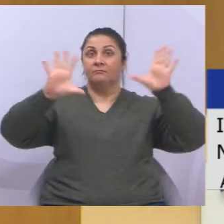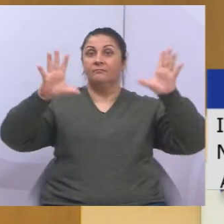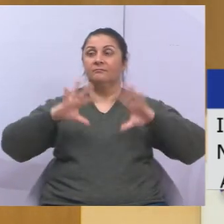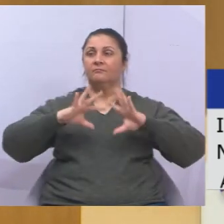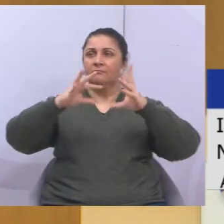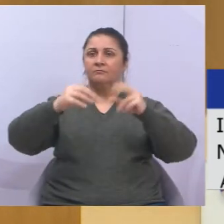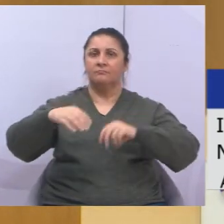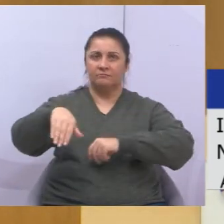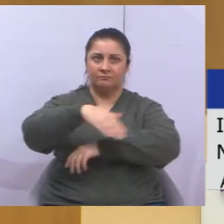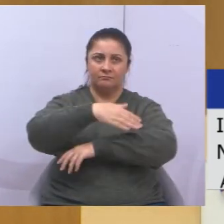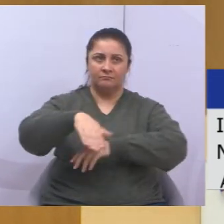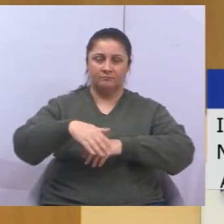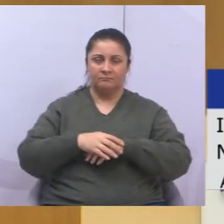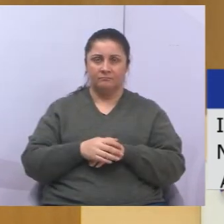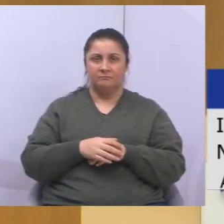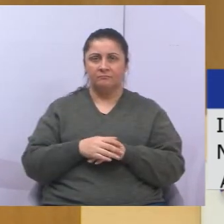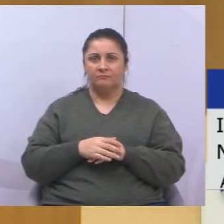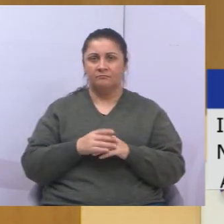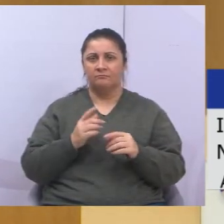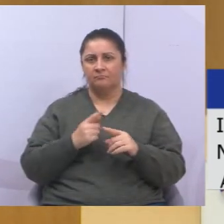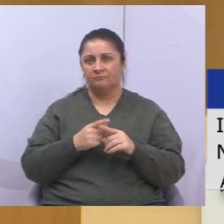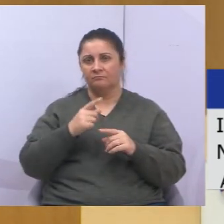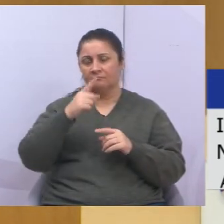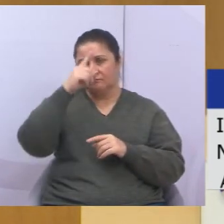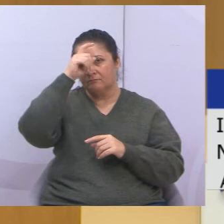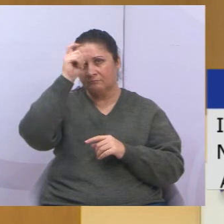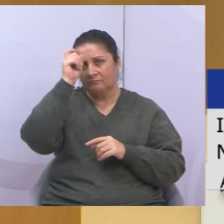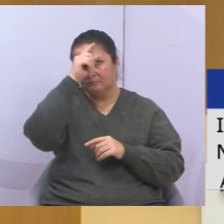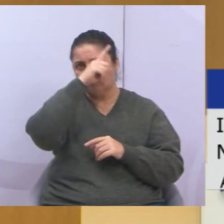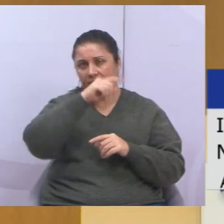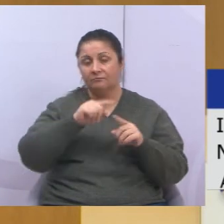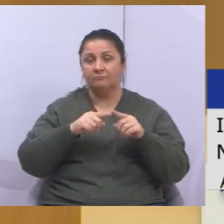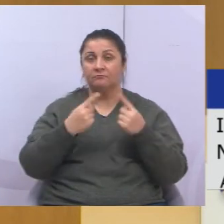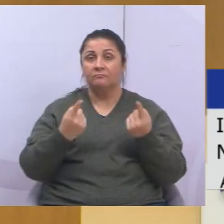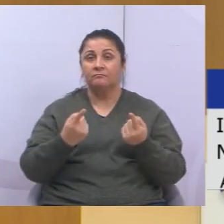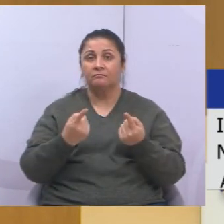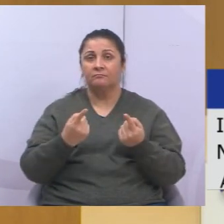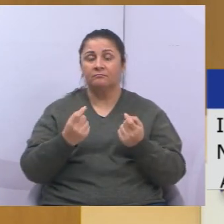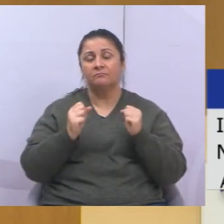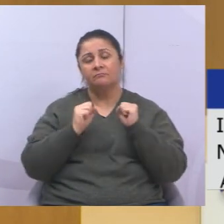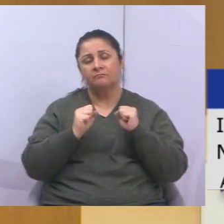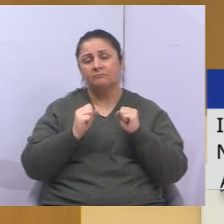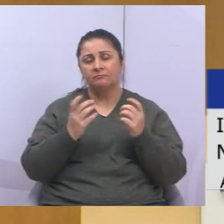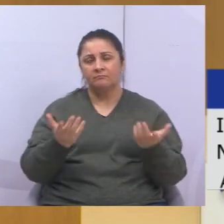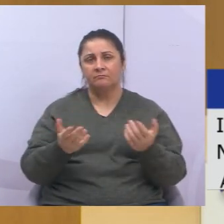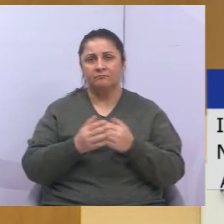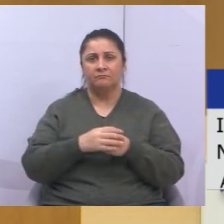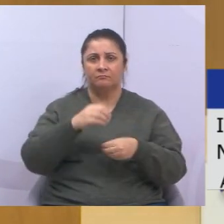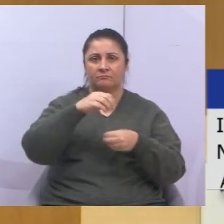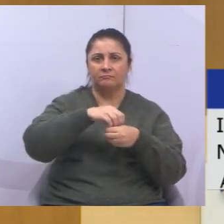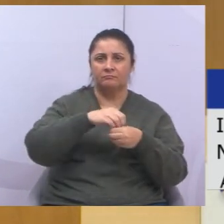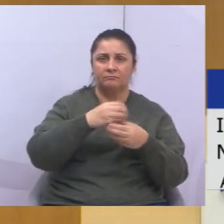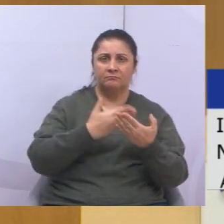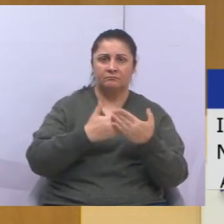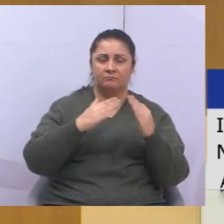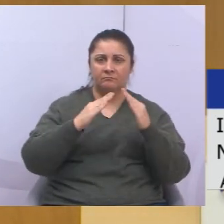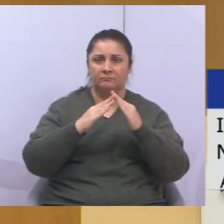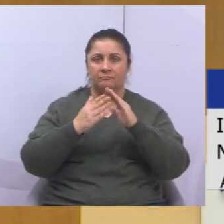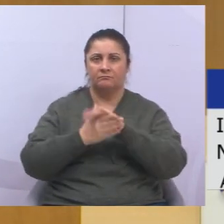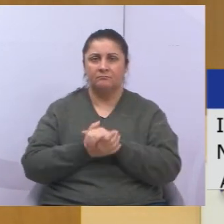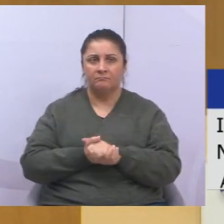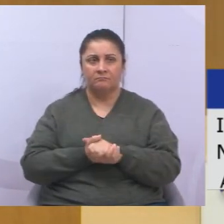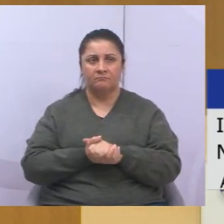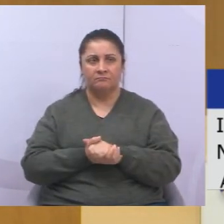aí, tá, porque eu sei que é uma situação muito difícil, mas dentro do possível. Tá, dentro de uma escola, dentro, de